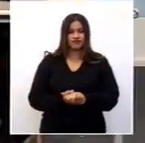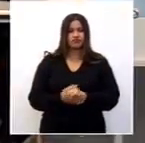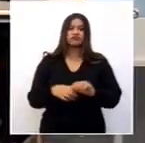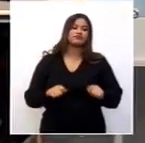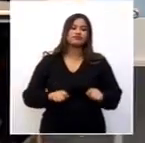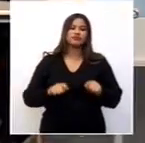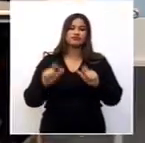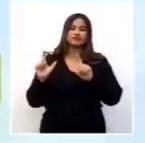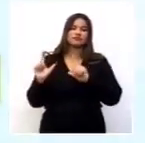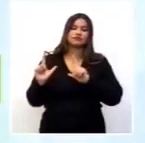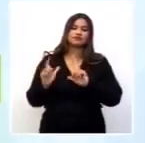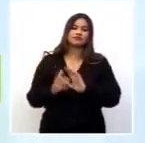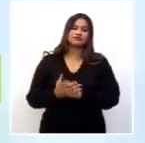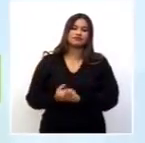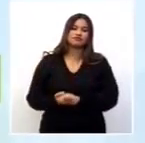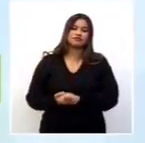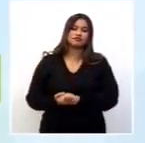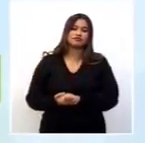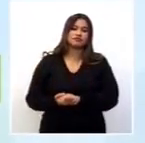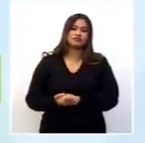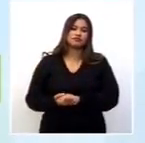então, a reflexão?